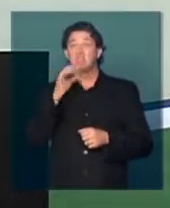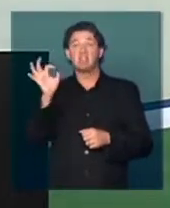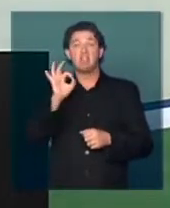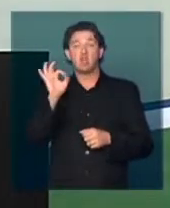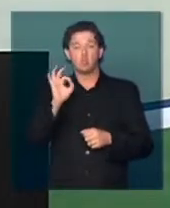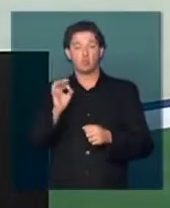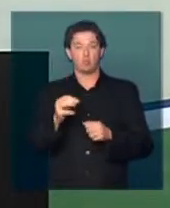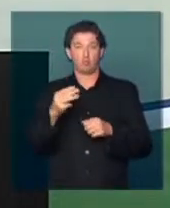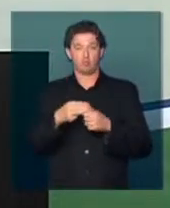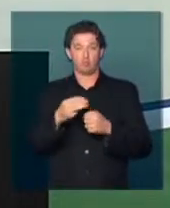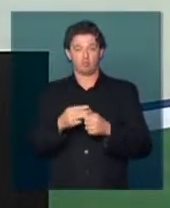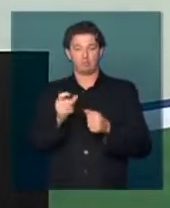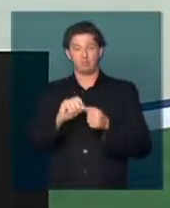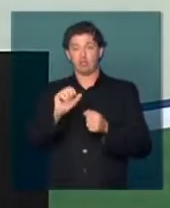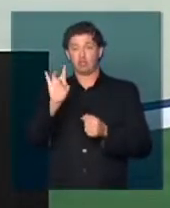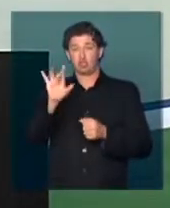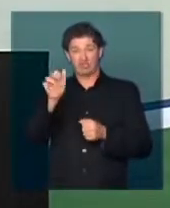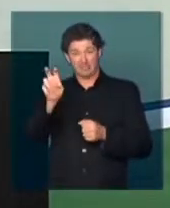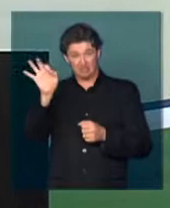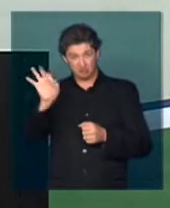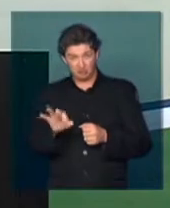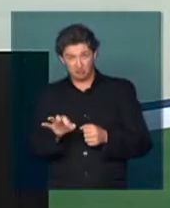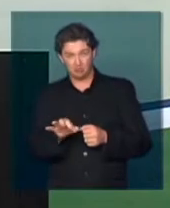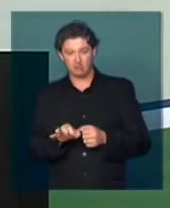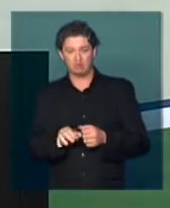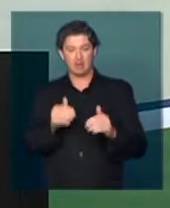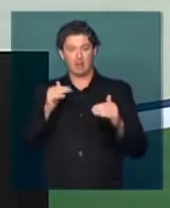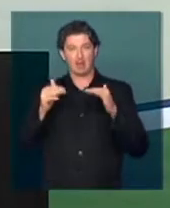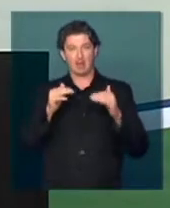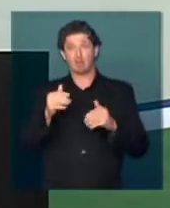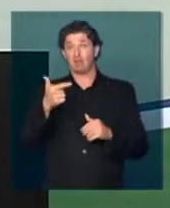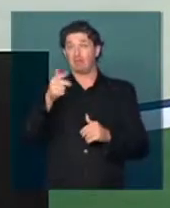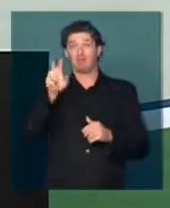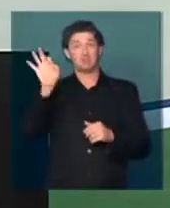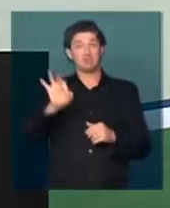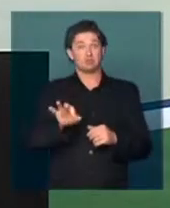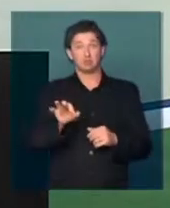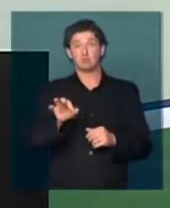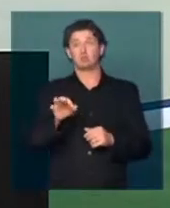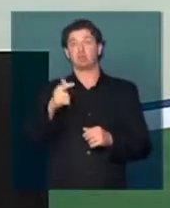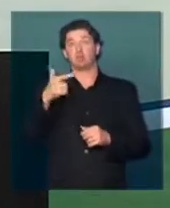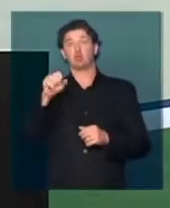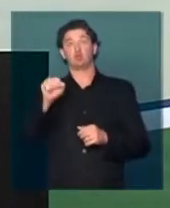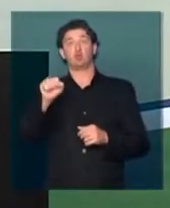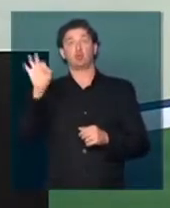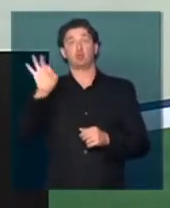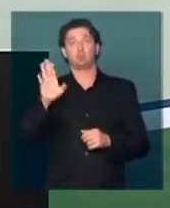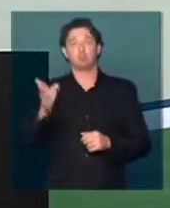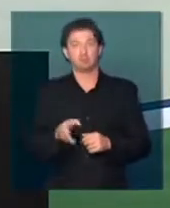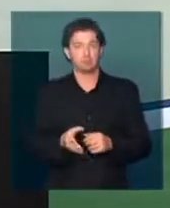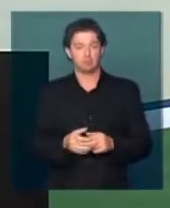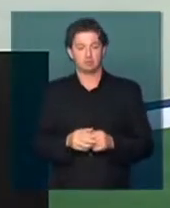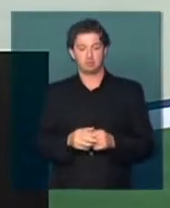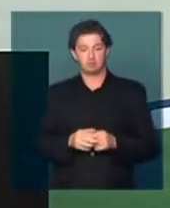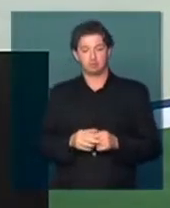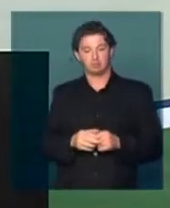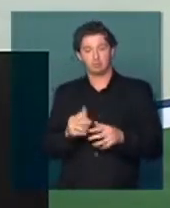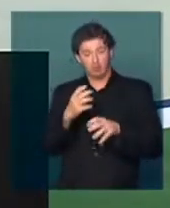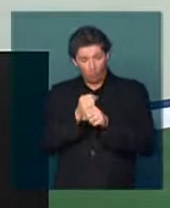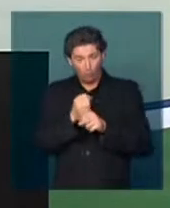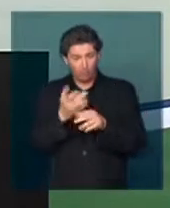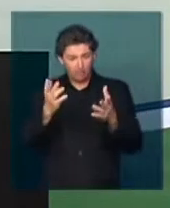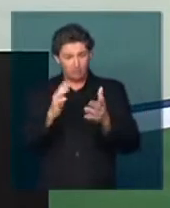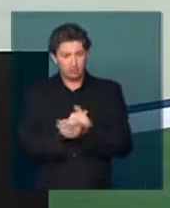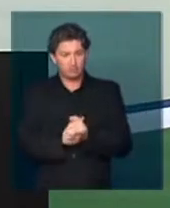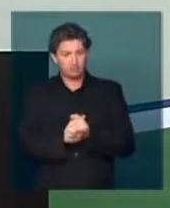aplica só 15%, a média de 25 a 28%. Façam comigo a